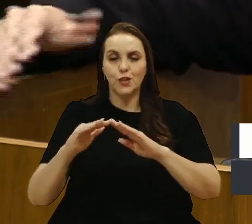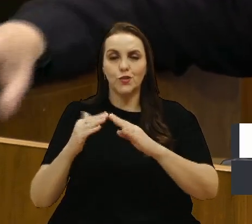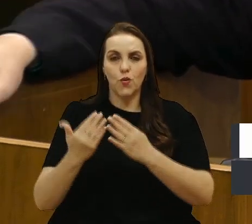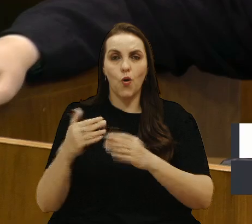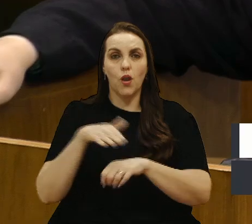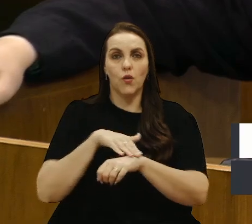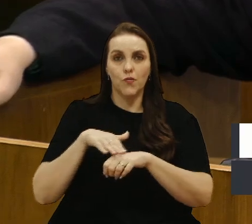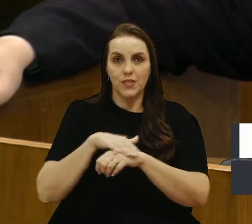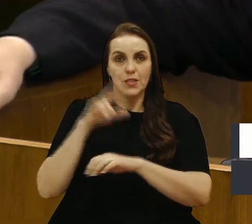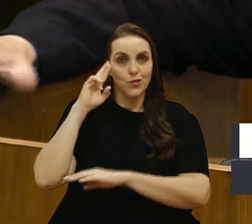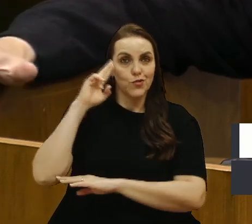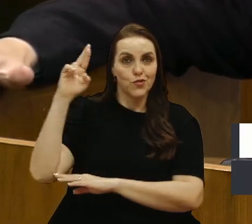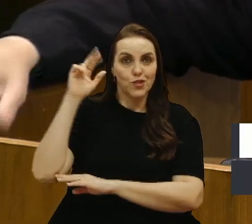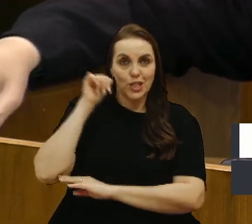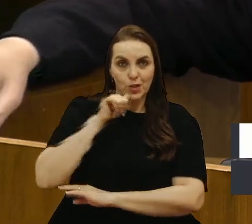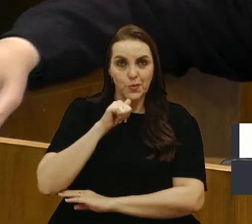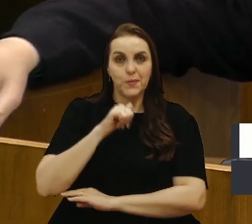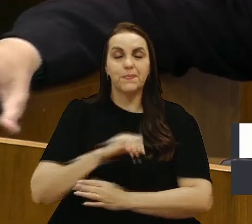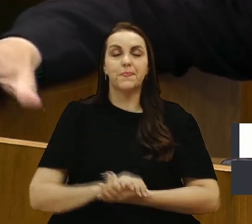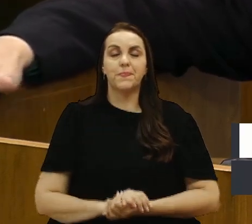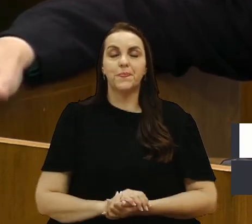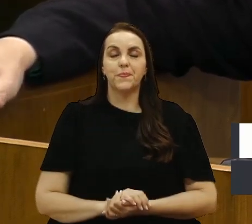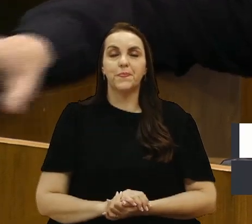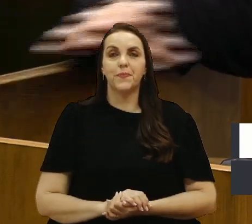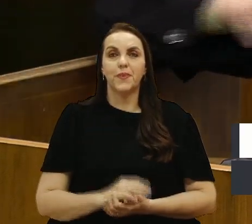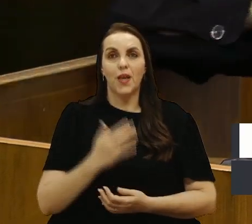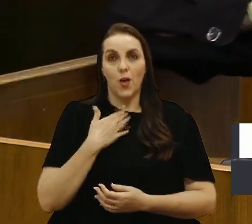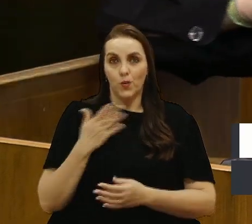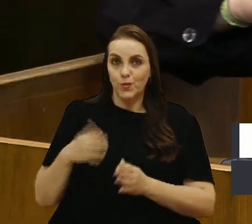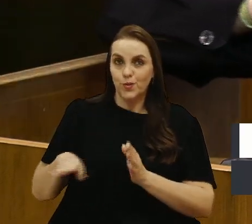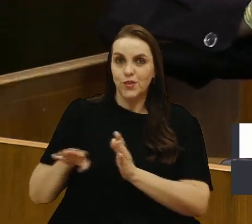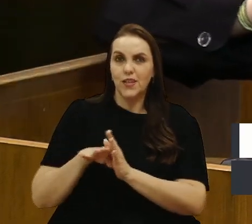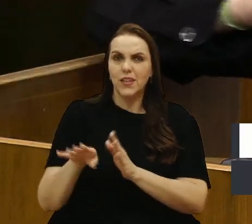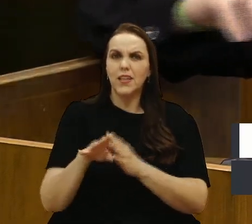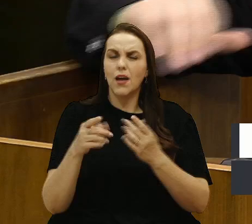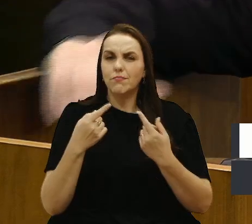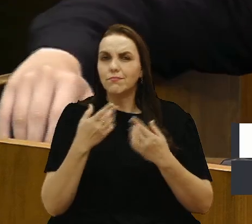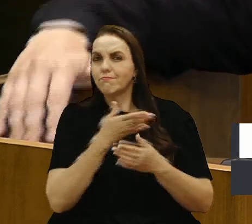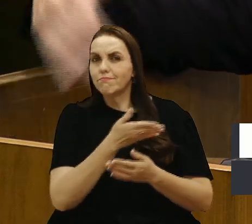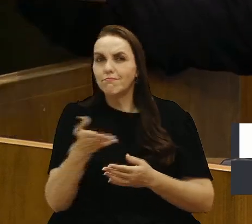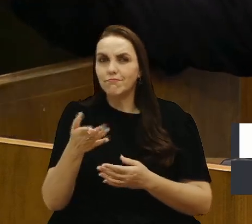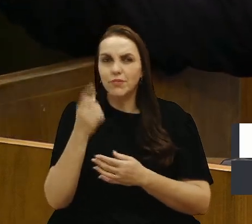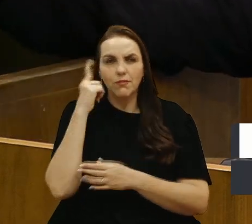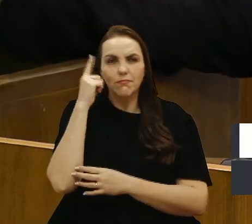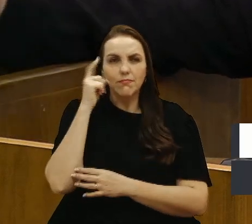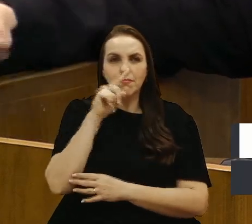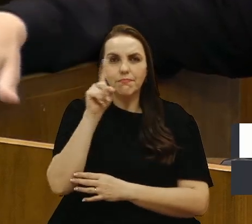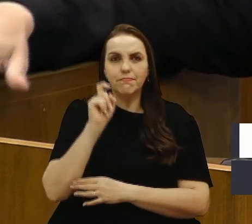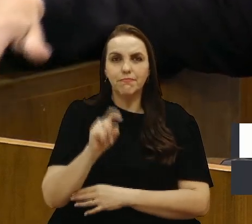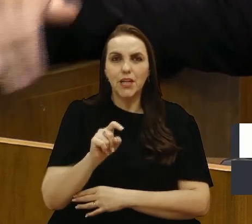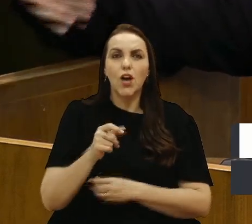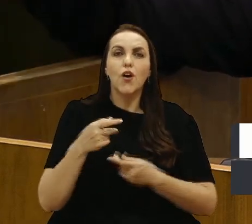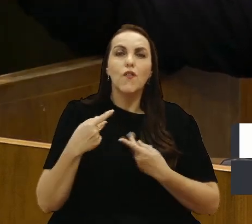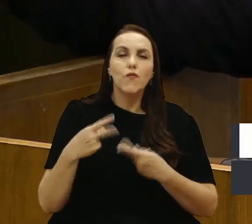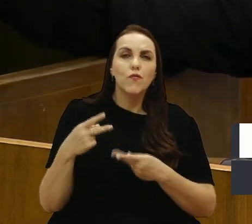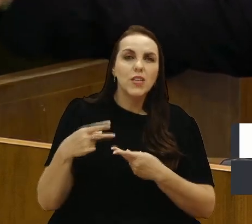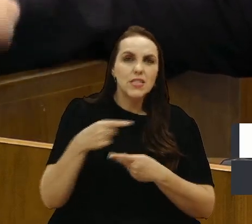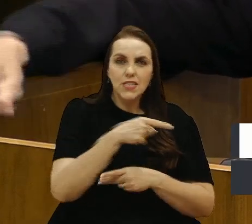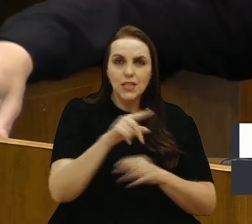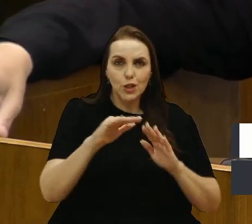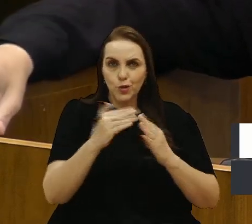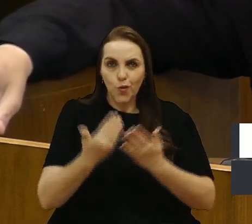que aliás, né, cheguei lá, e aí faço essa provocação aos colegas. Quem aqui visita a escola, quem